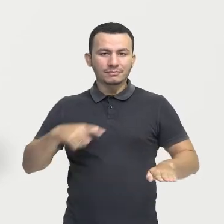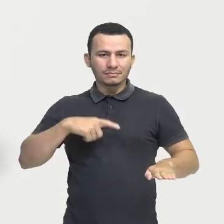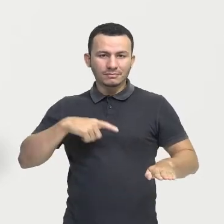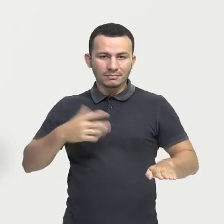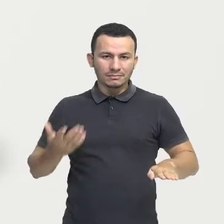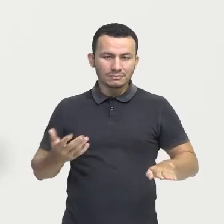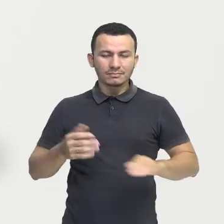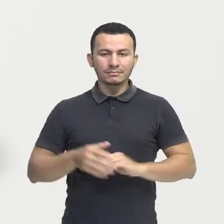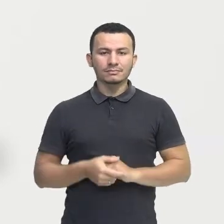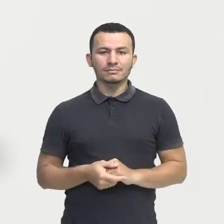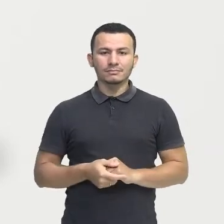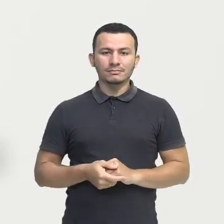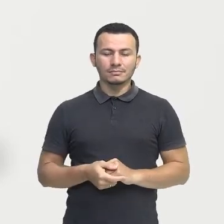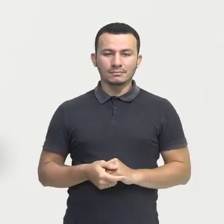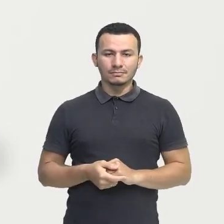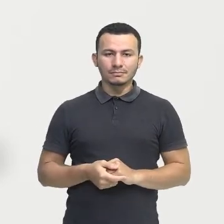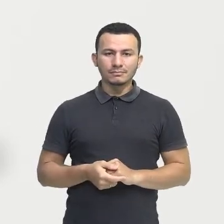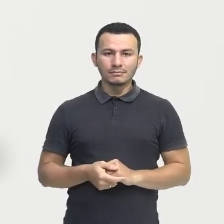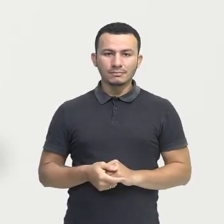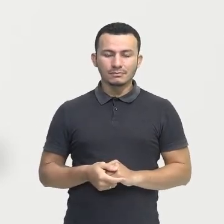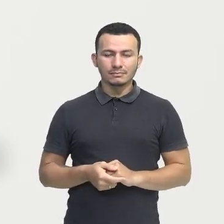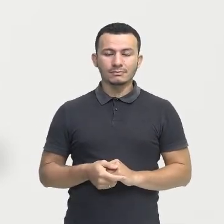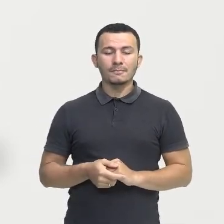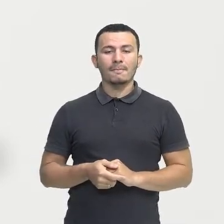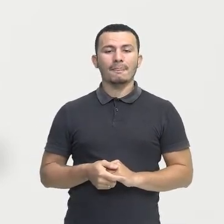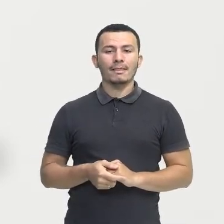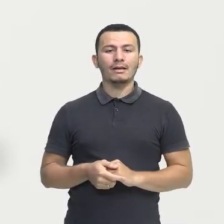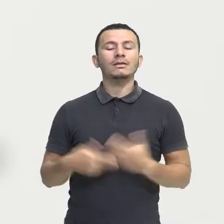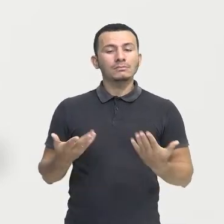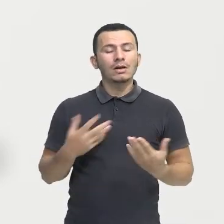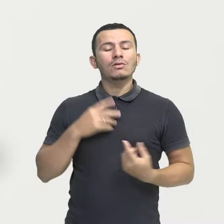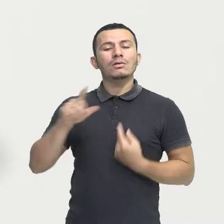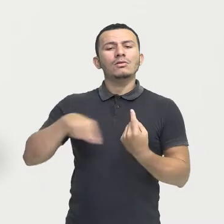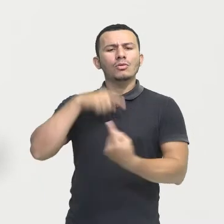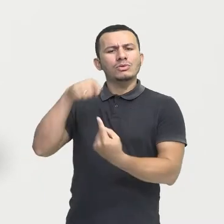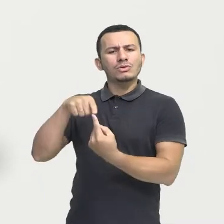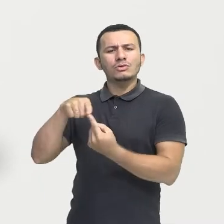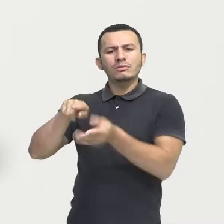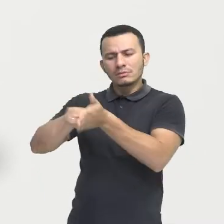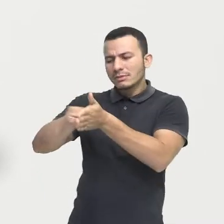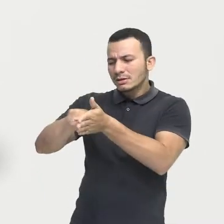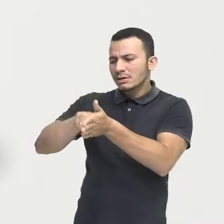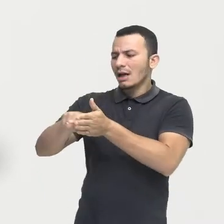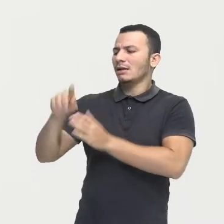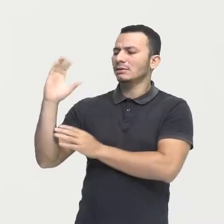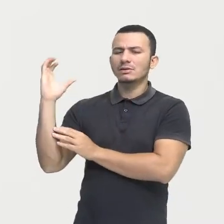lei. E qual é o objetivo, então, da investigação científica?